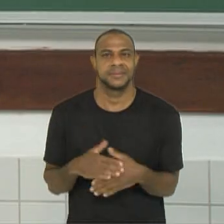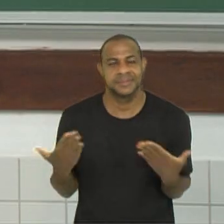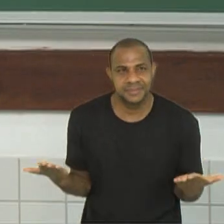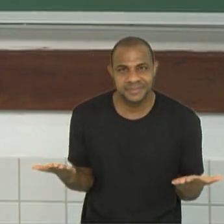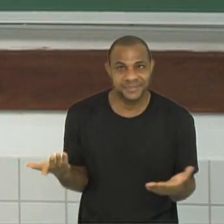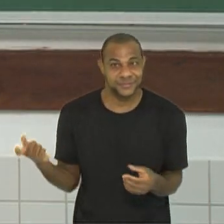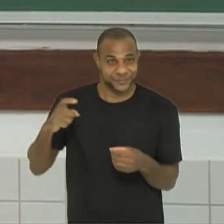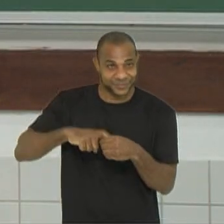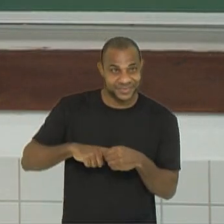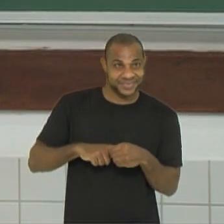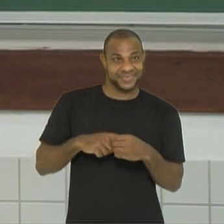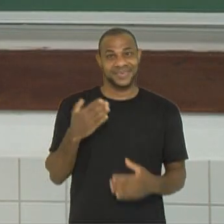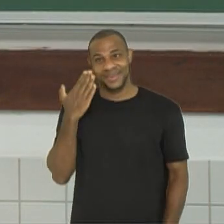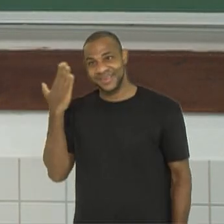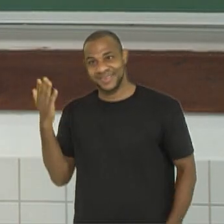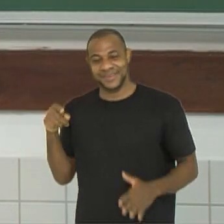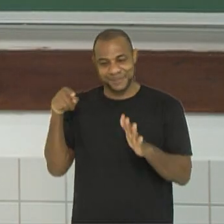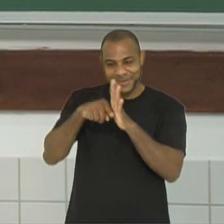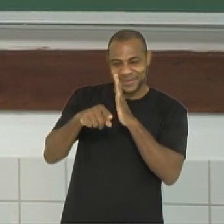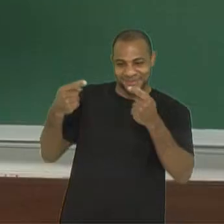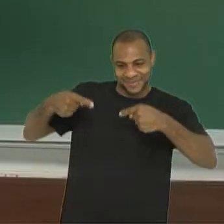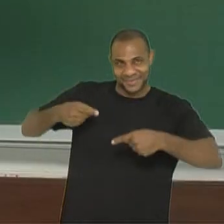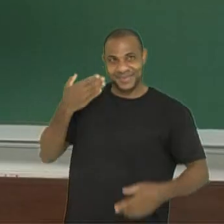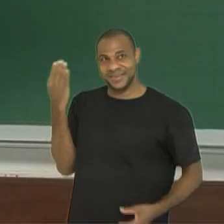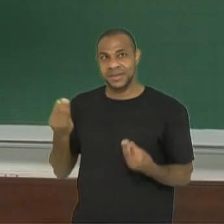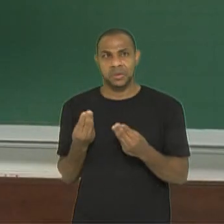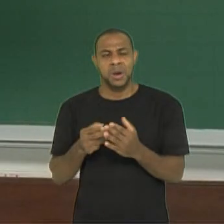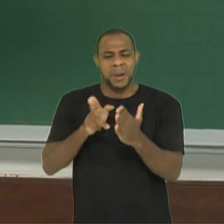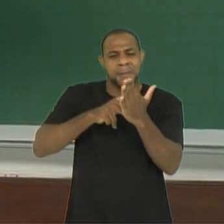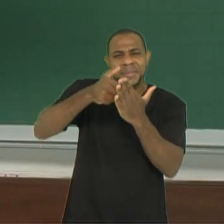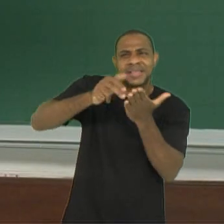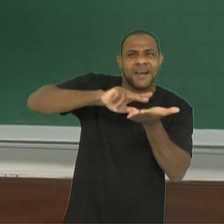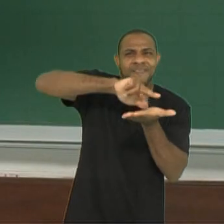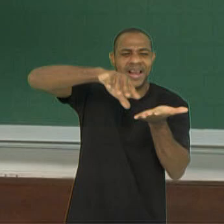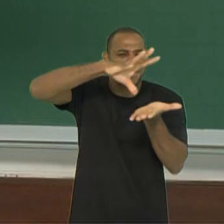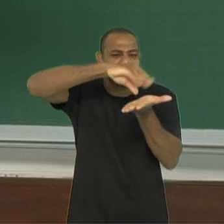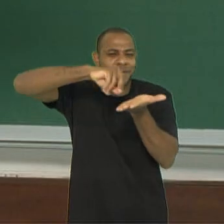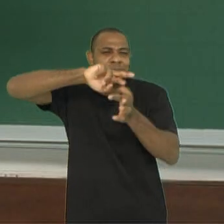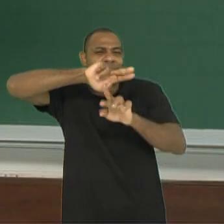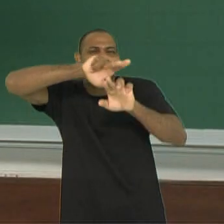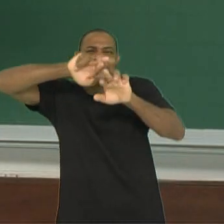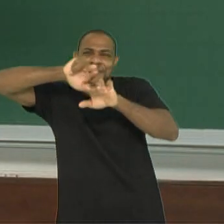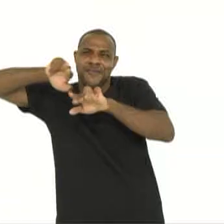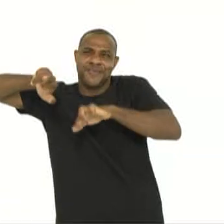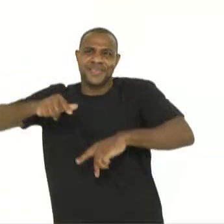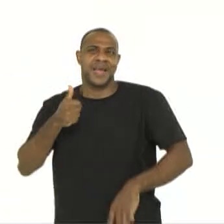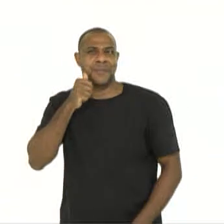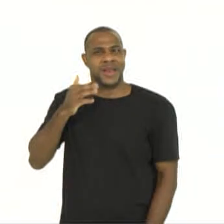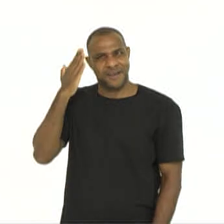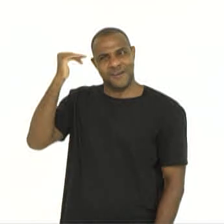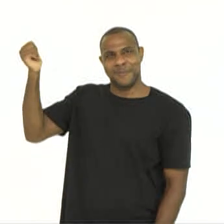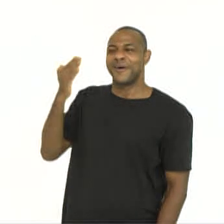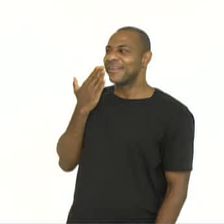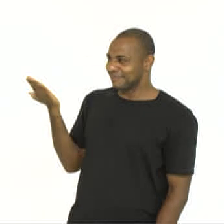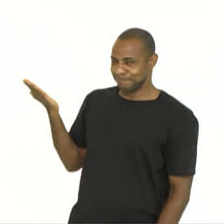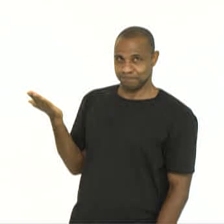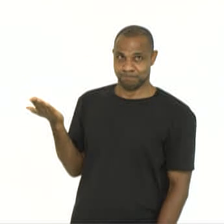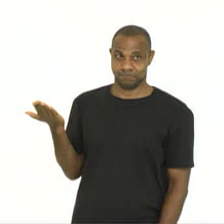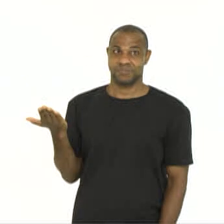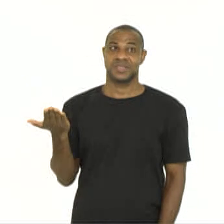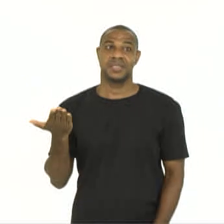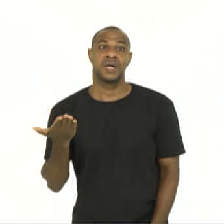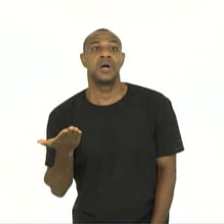Beleza, eu estou de volta aqui no nosso quiz, então. Ao pintar várias cópias diferentes de Marilyn Monroe, o artista queria, letra